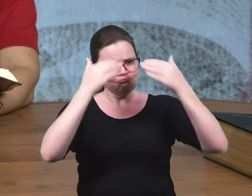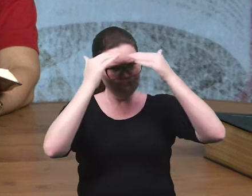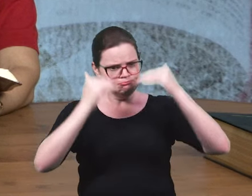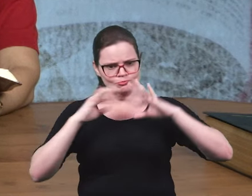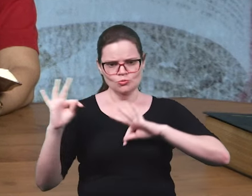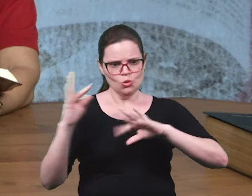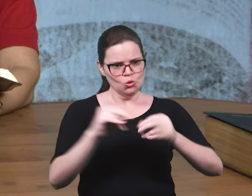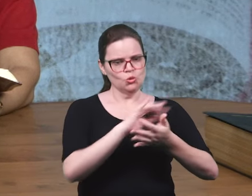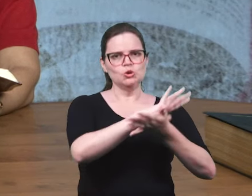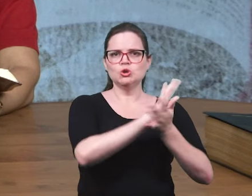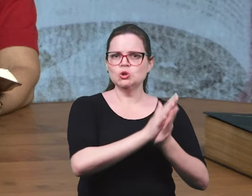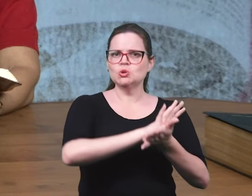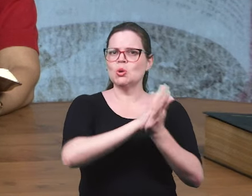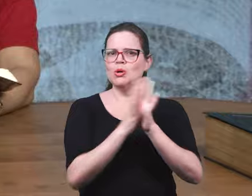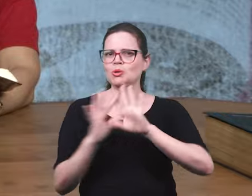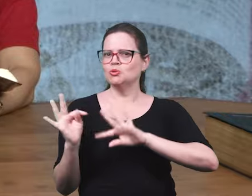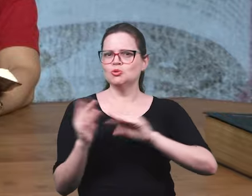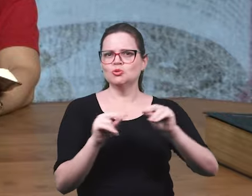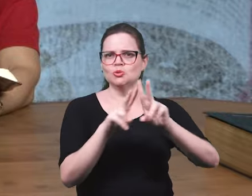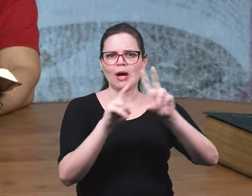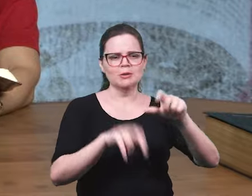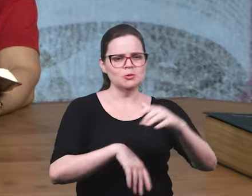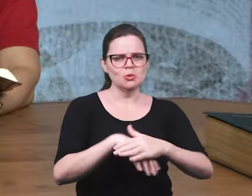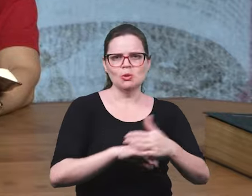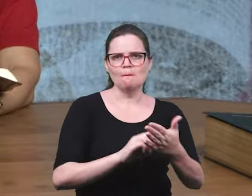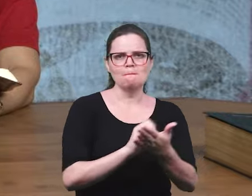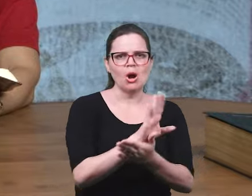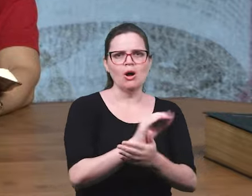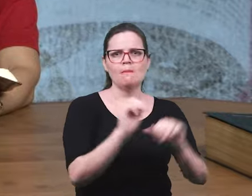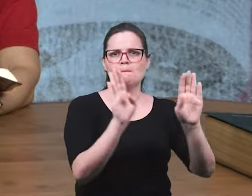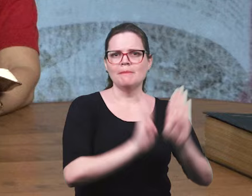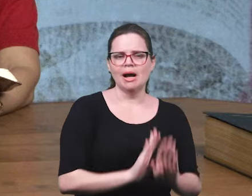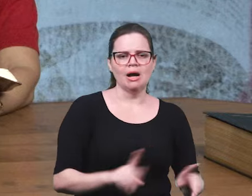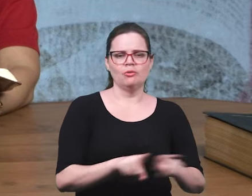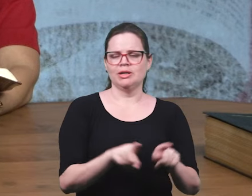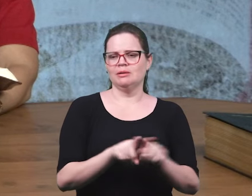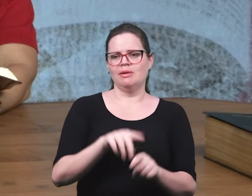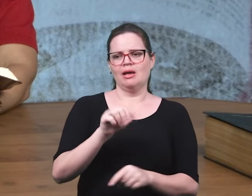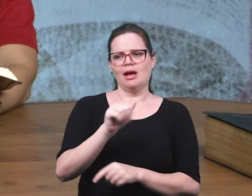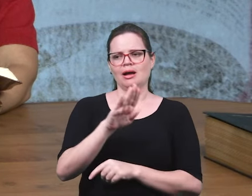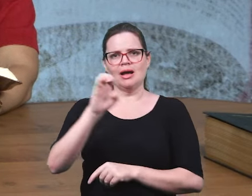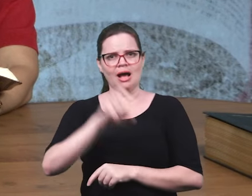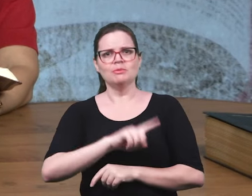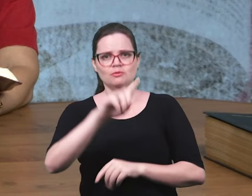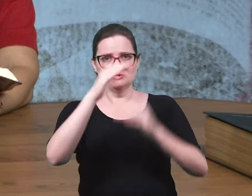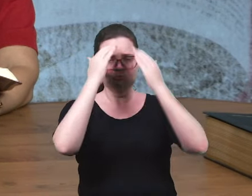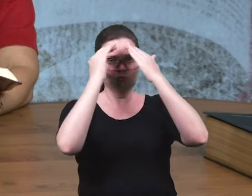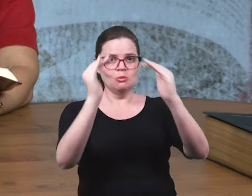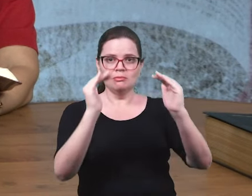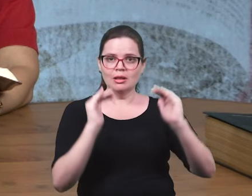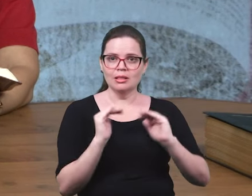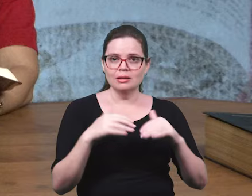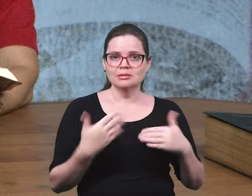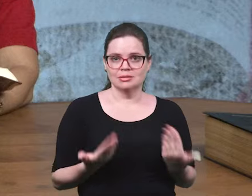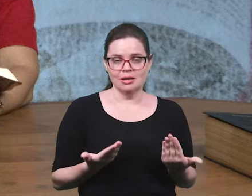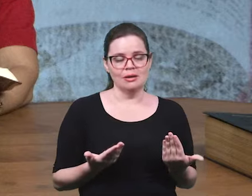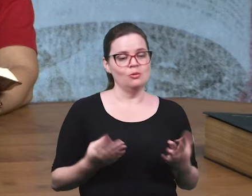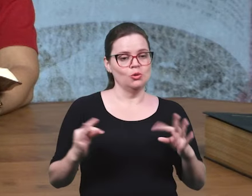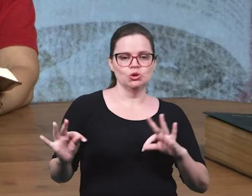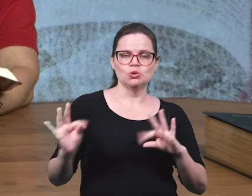meus olhos, e conforme a tudo quanto eu tinha no meu coração, fizeste a casa de